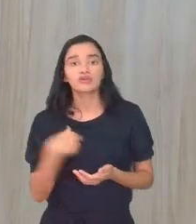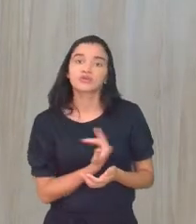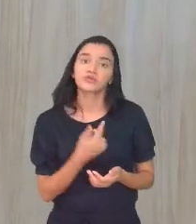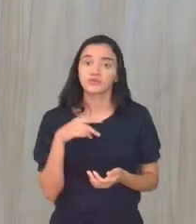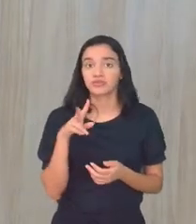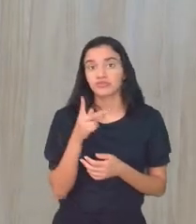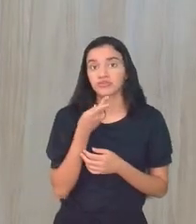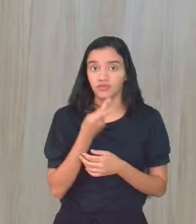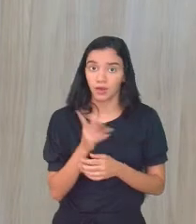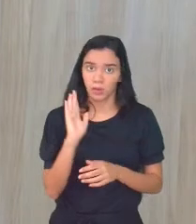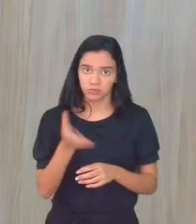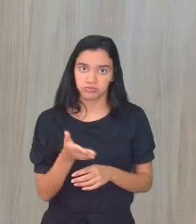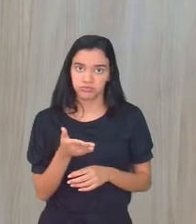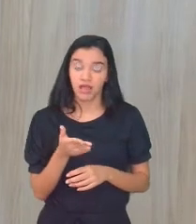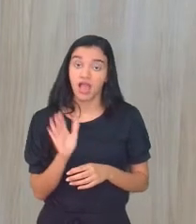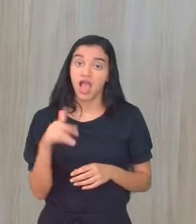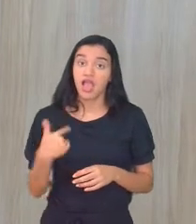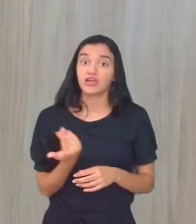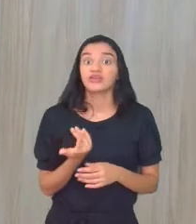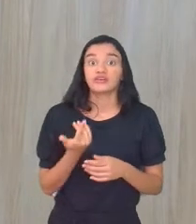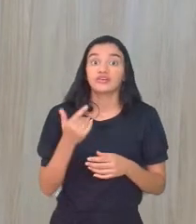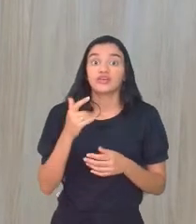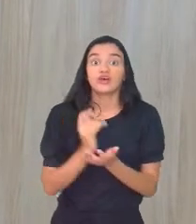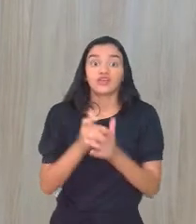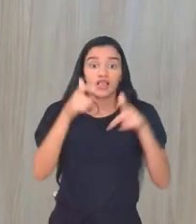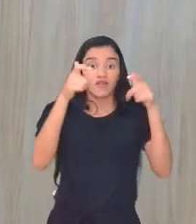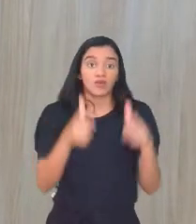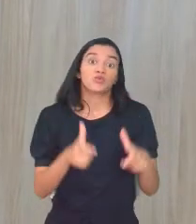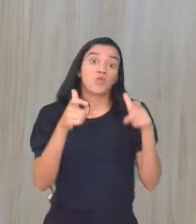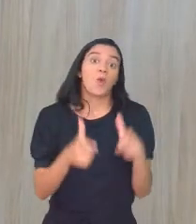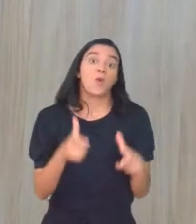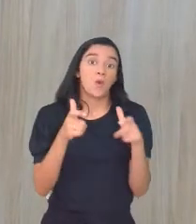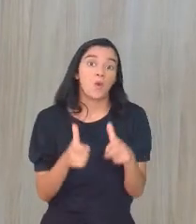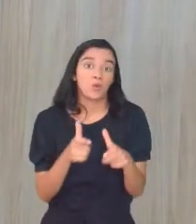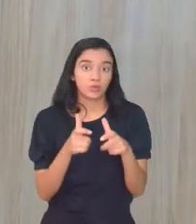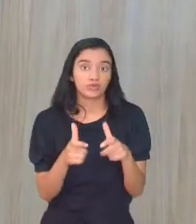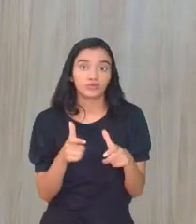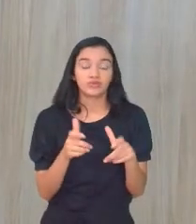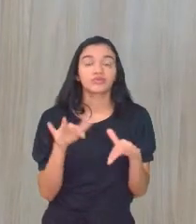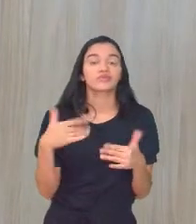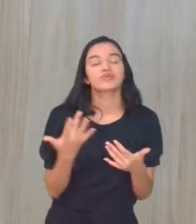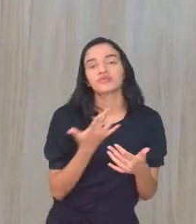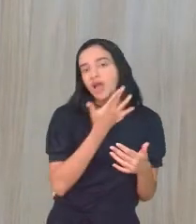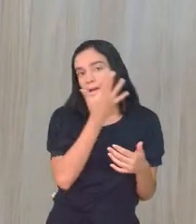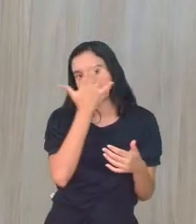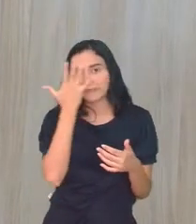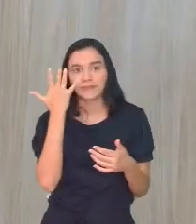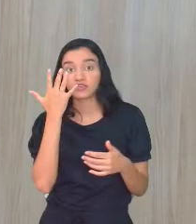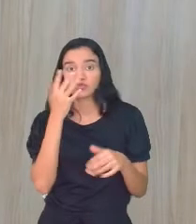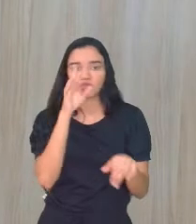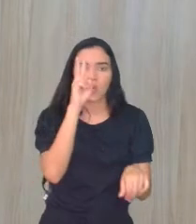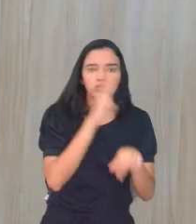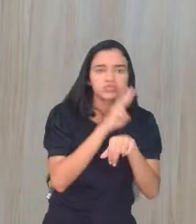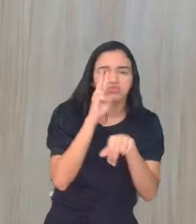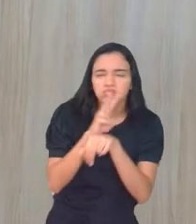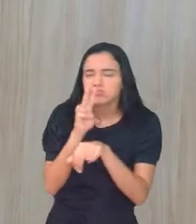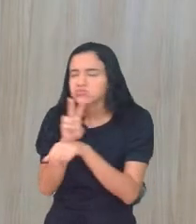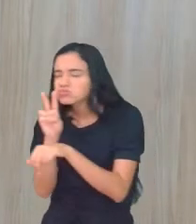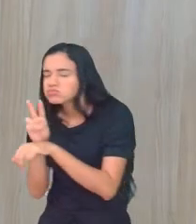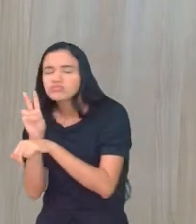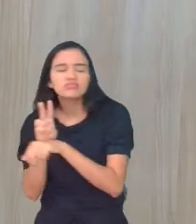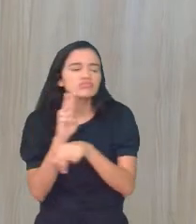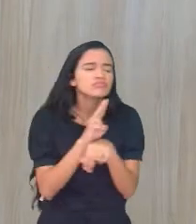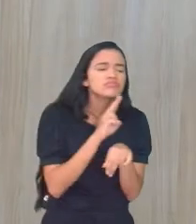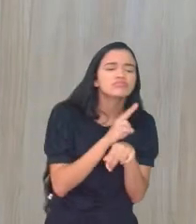já disse. Veja, eu estava exatamente no ponto onde ficavam os vigias, certo?